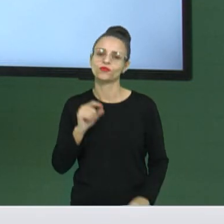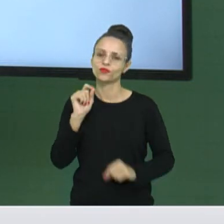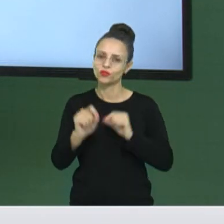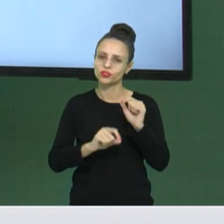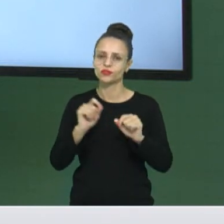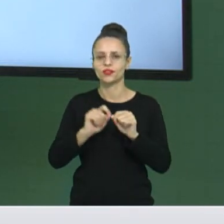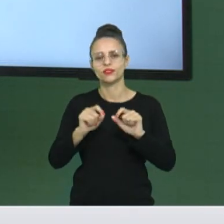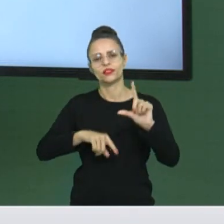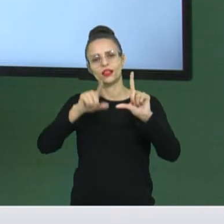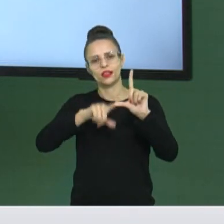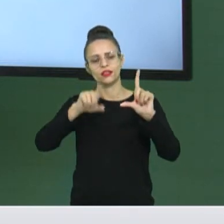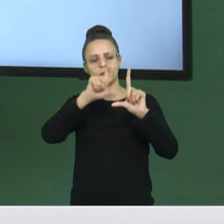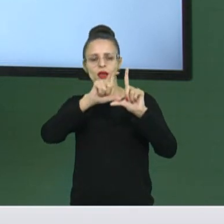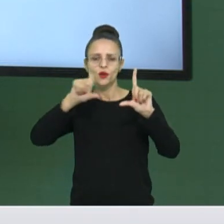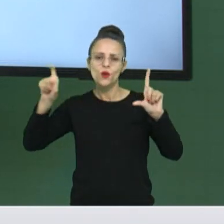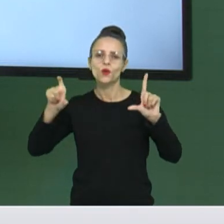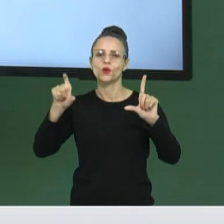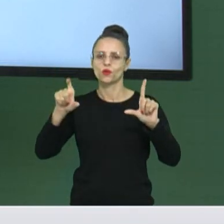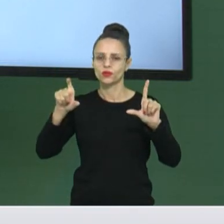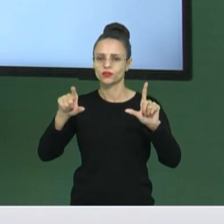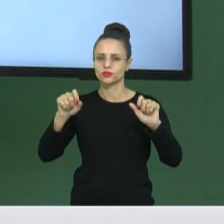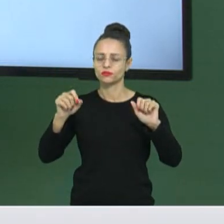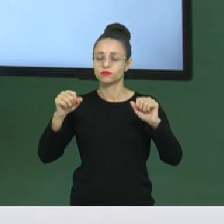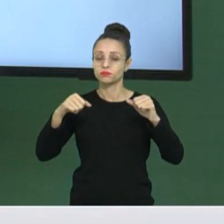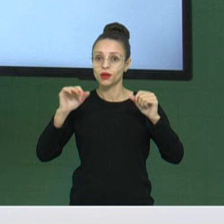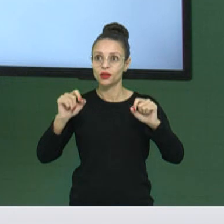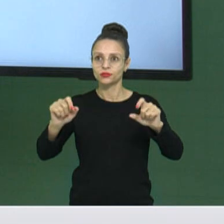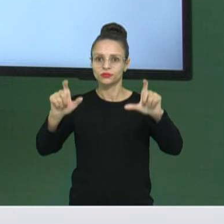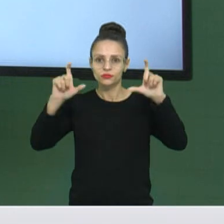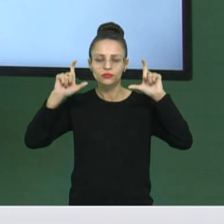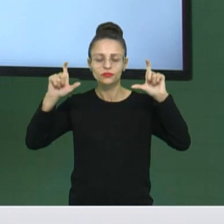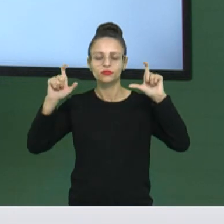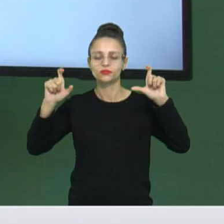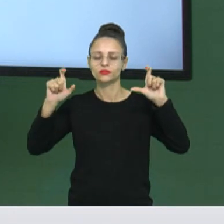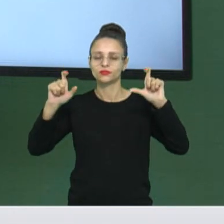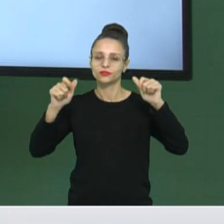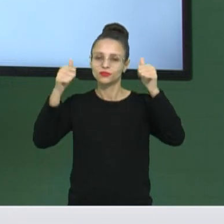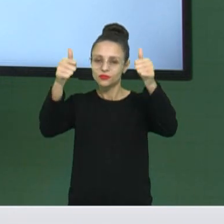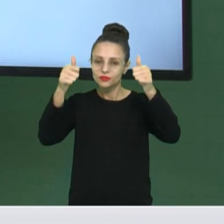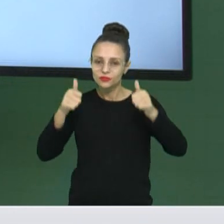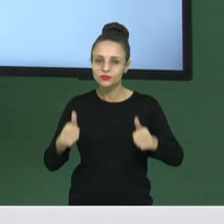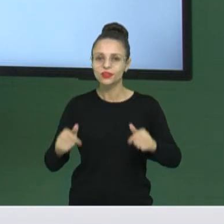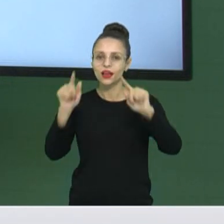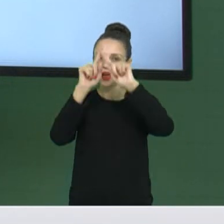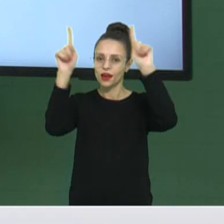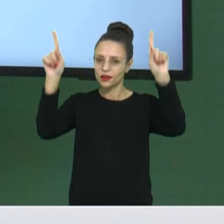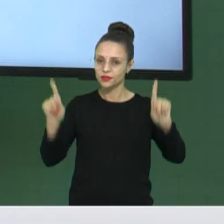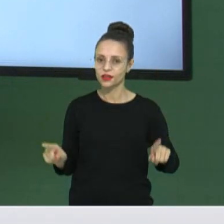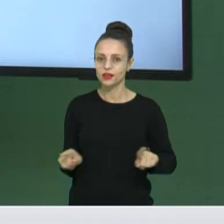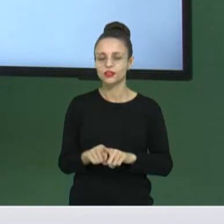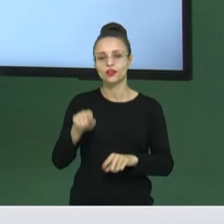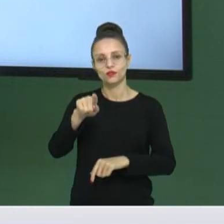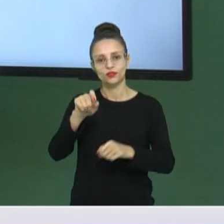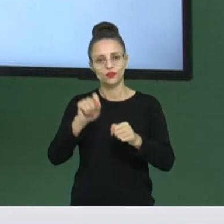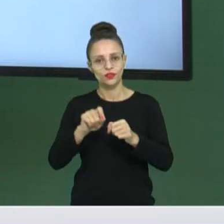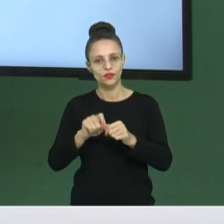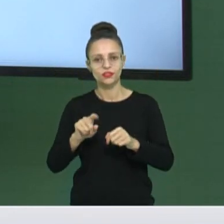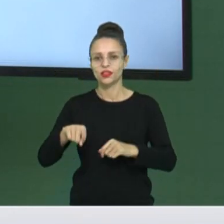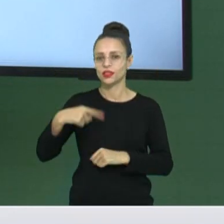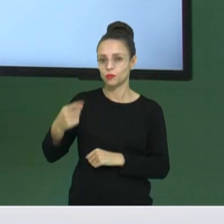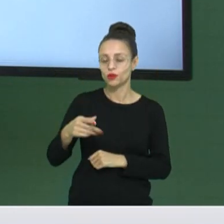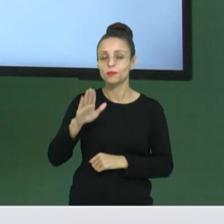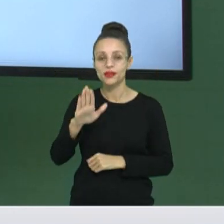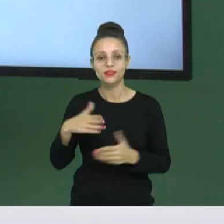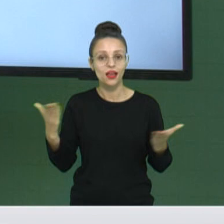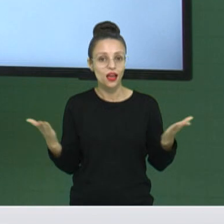com letras maiores, né, para ter uma visão boa desse trabalho, é um cartaz, e você vai finalizar isso depois.